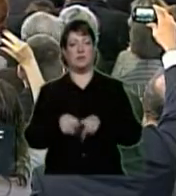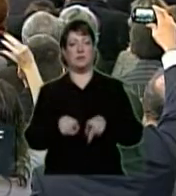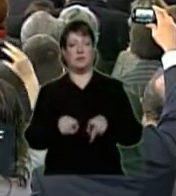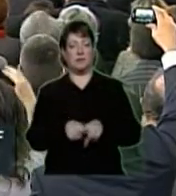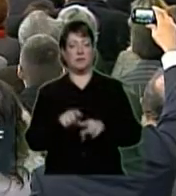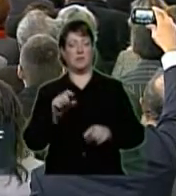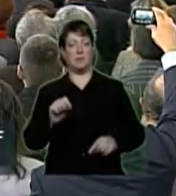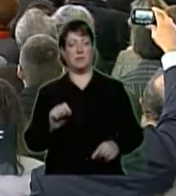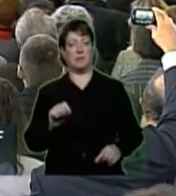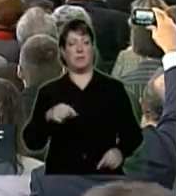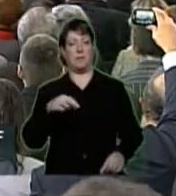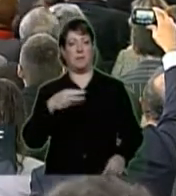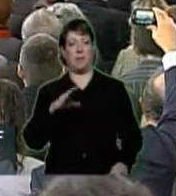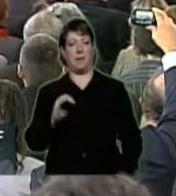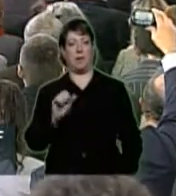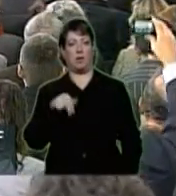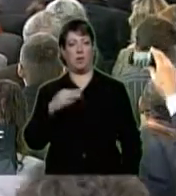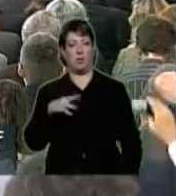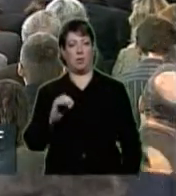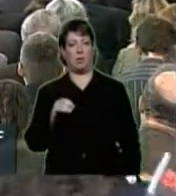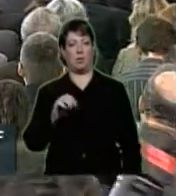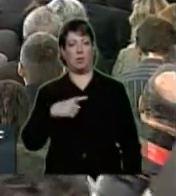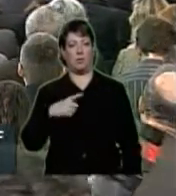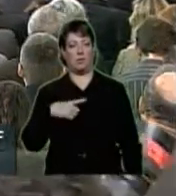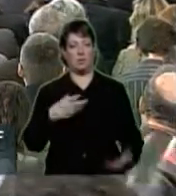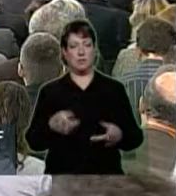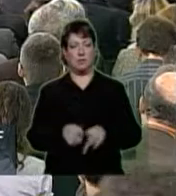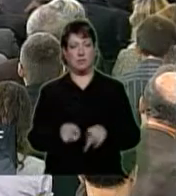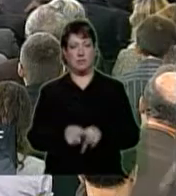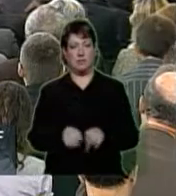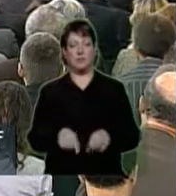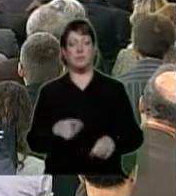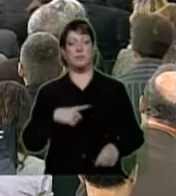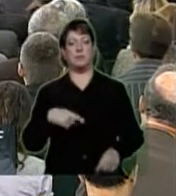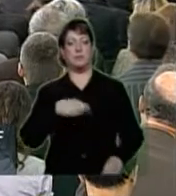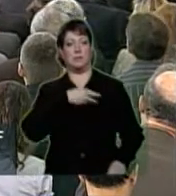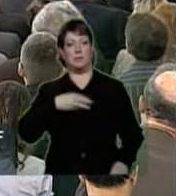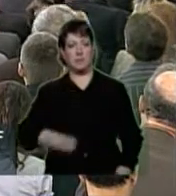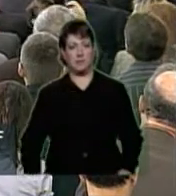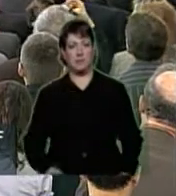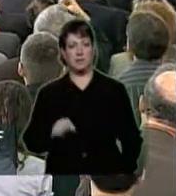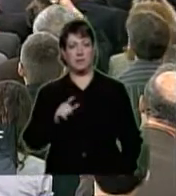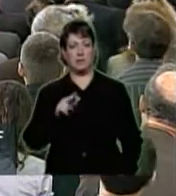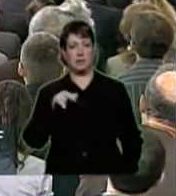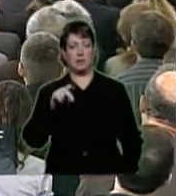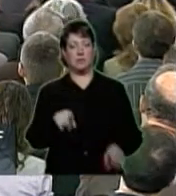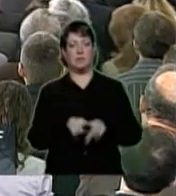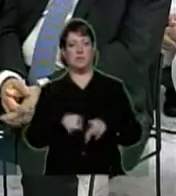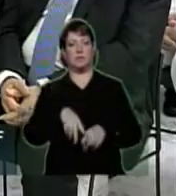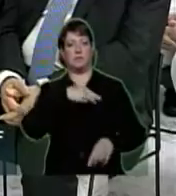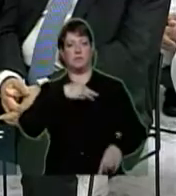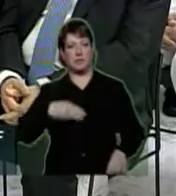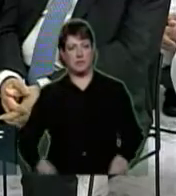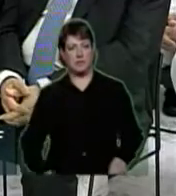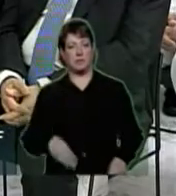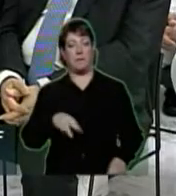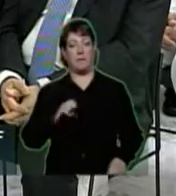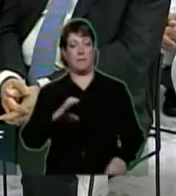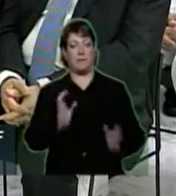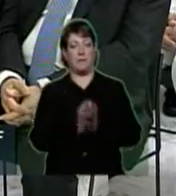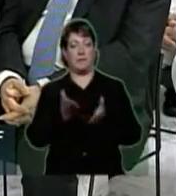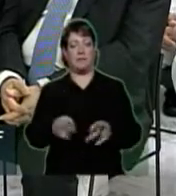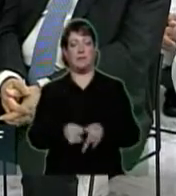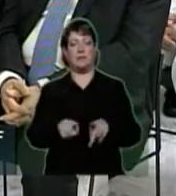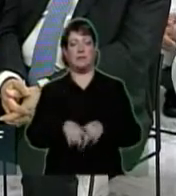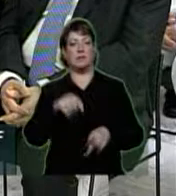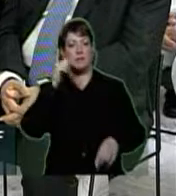Raupe, o ministro Guido Mantega, da Fazenda, a ministro Luísio Mercadante, da Educação, Ana